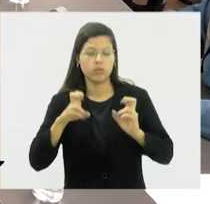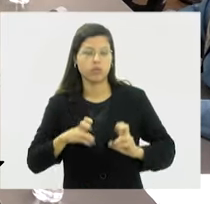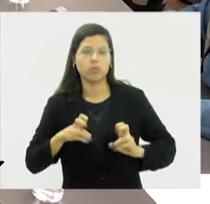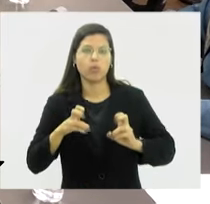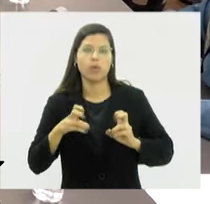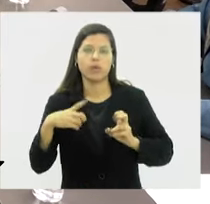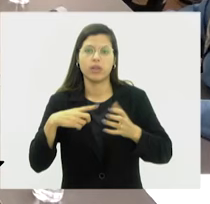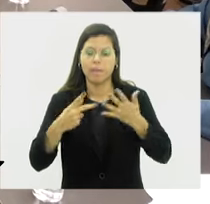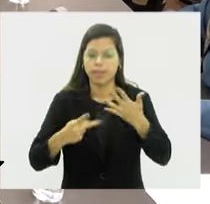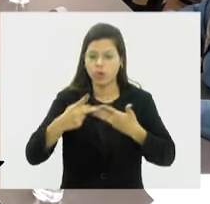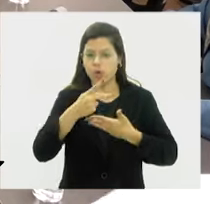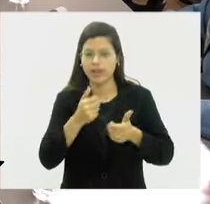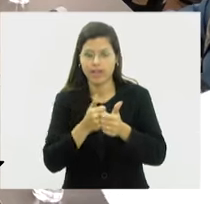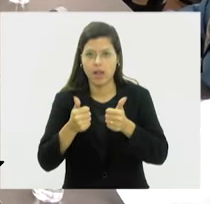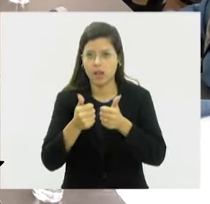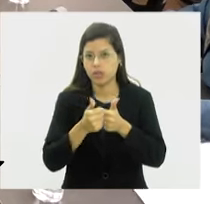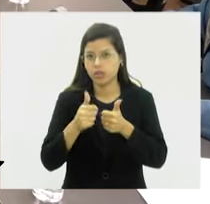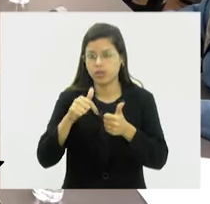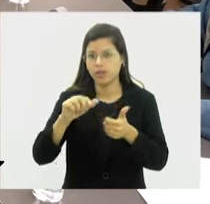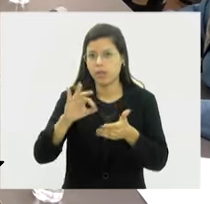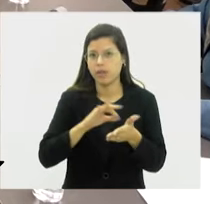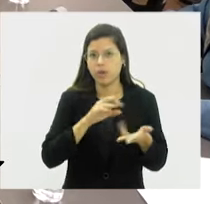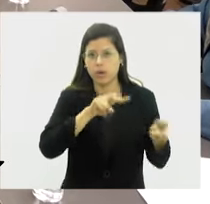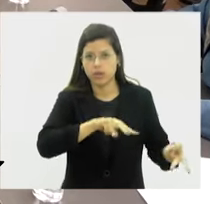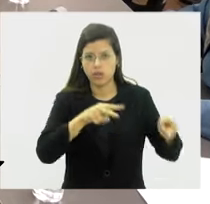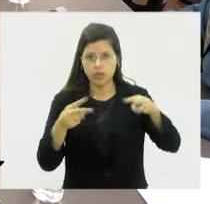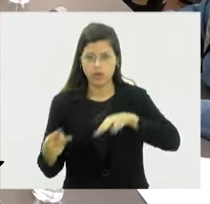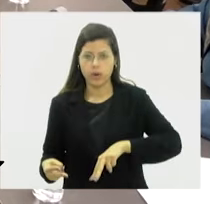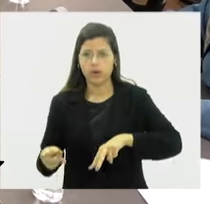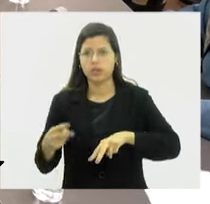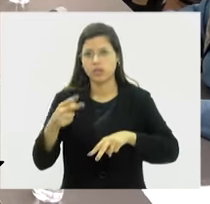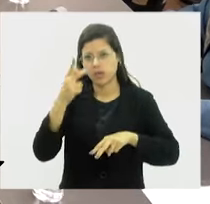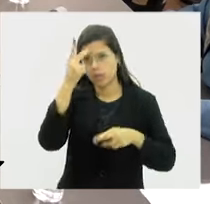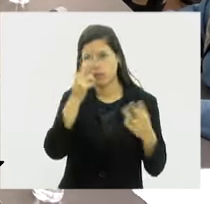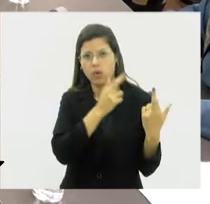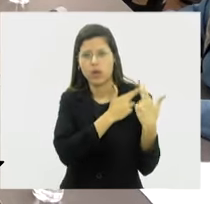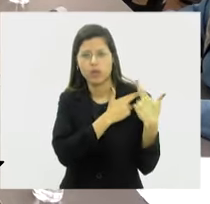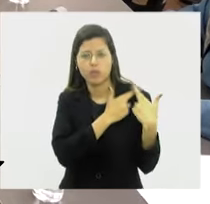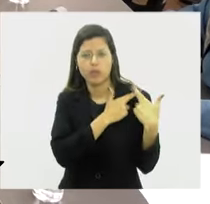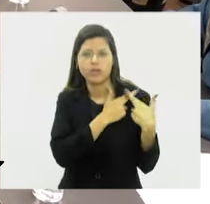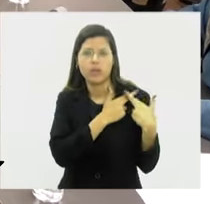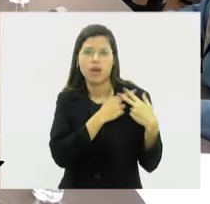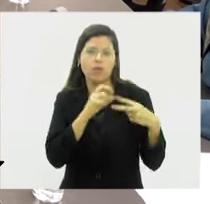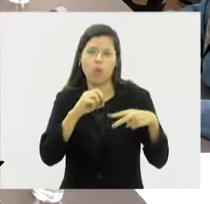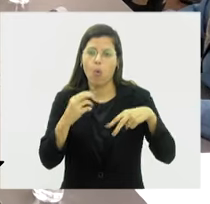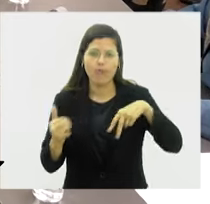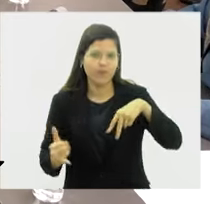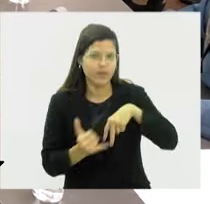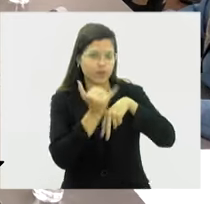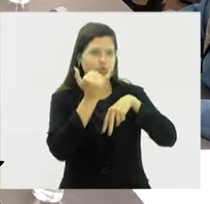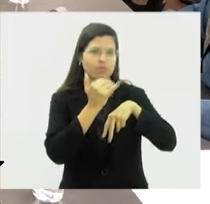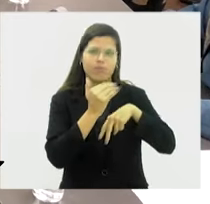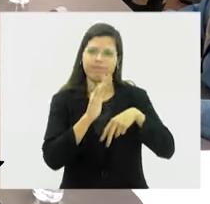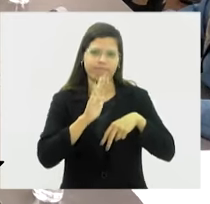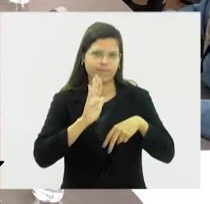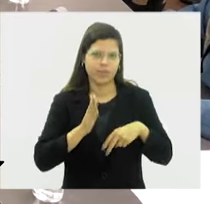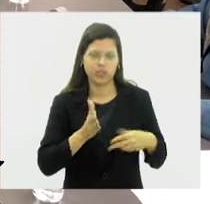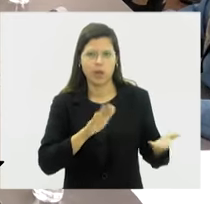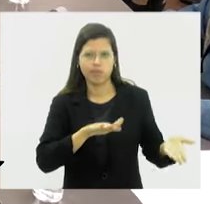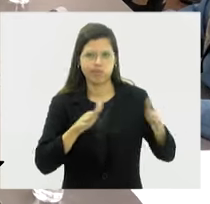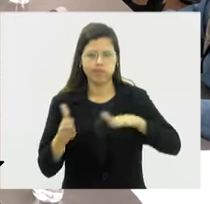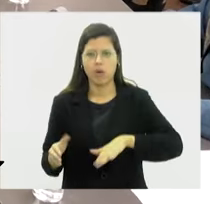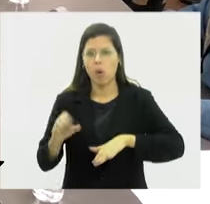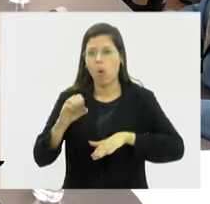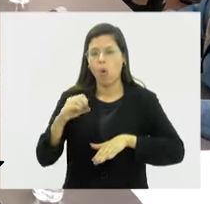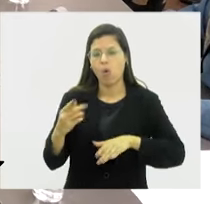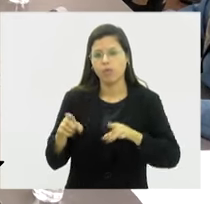e na transferência de matrículas dos filhos de responsável natural ou legal vítimas fatais ou que adquiriram sequelas